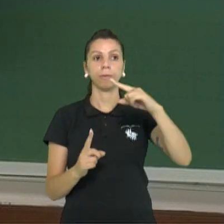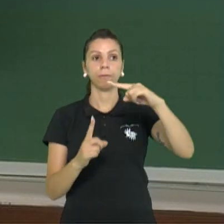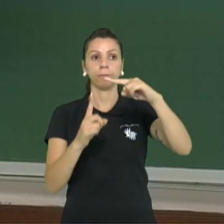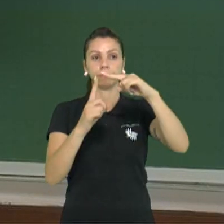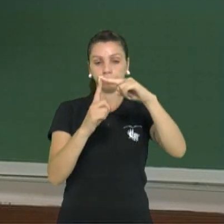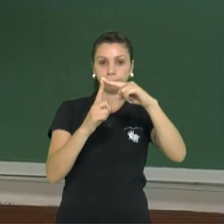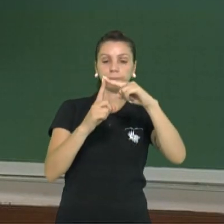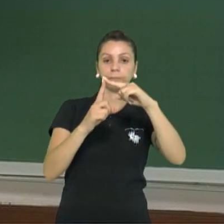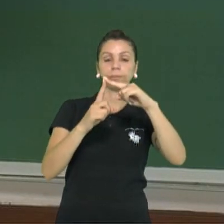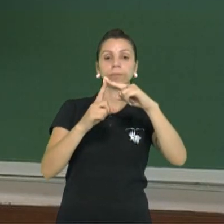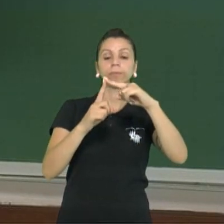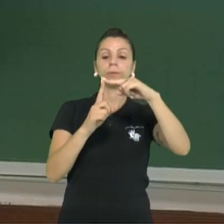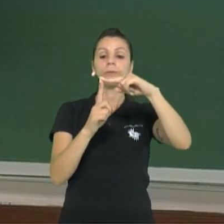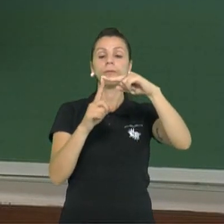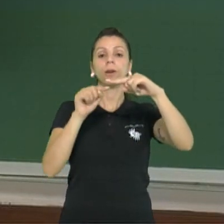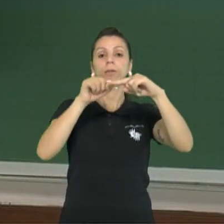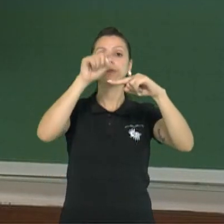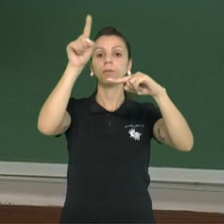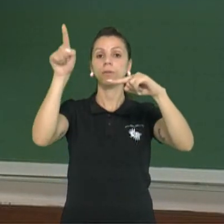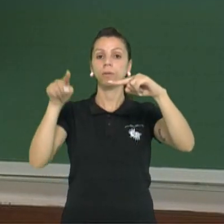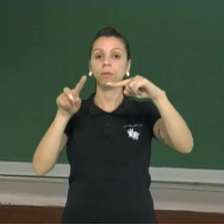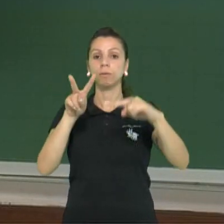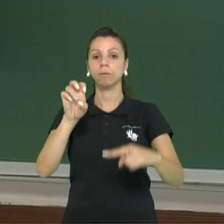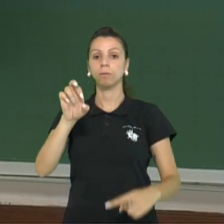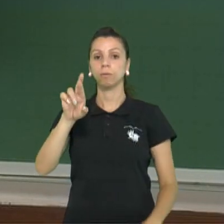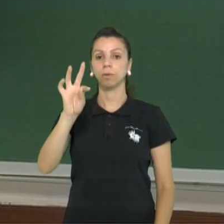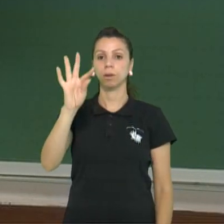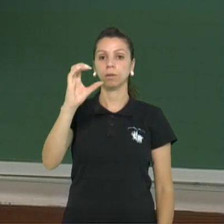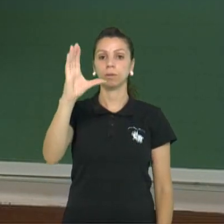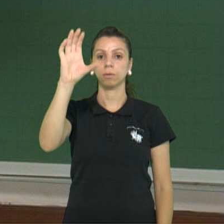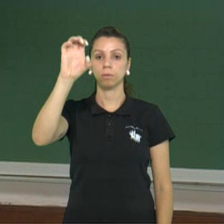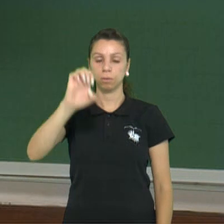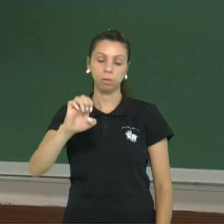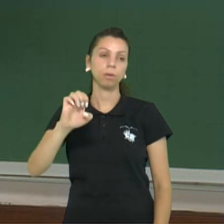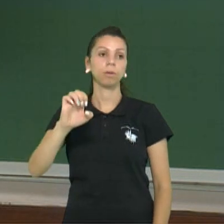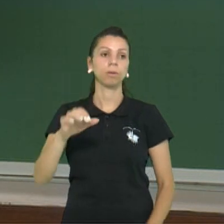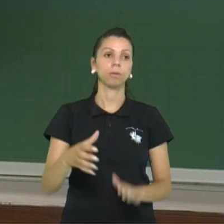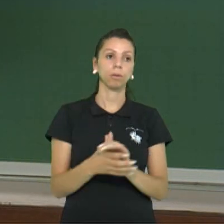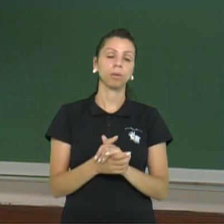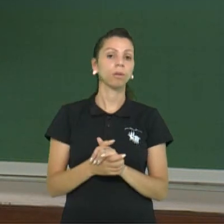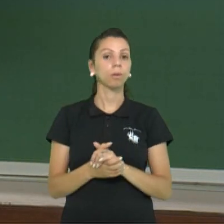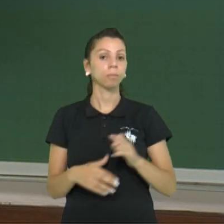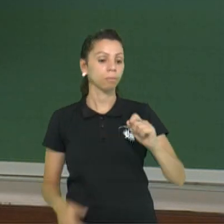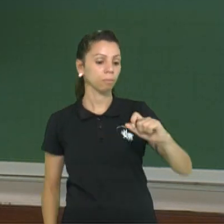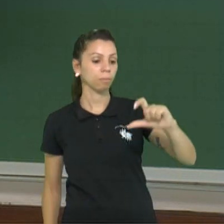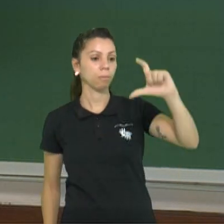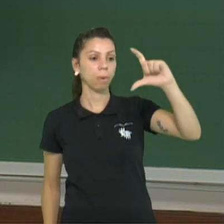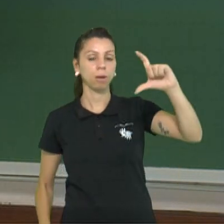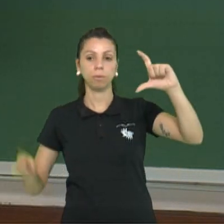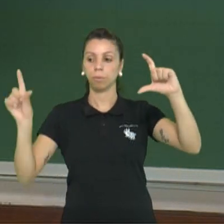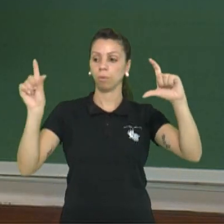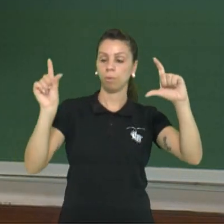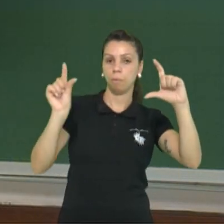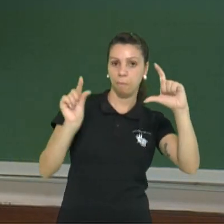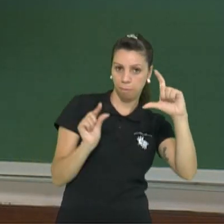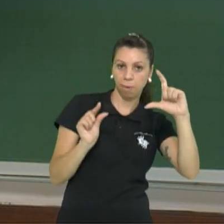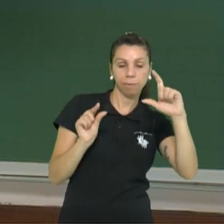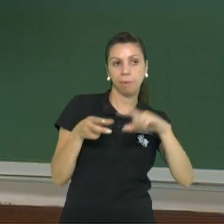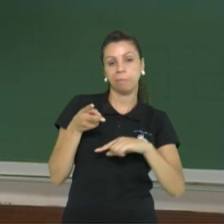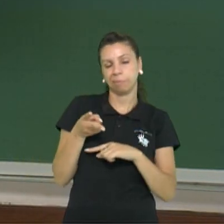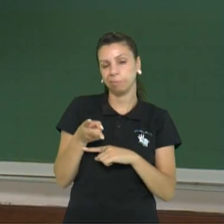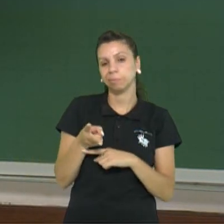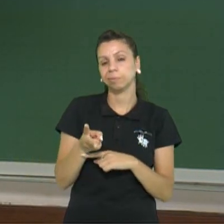da parábola. Para a próxima aula, nós veremos máximos e mínimos, né? Uma continuação